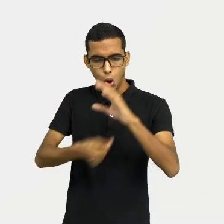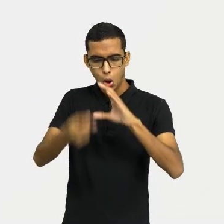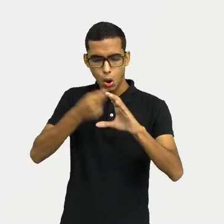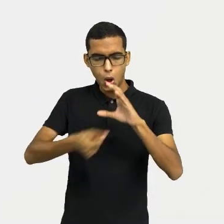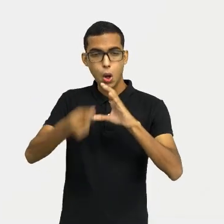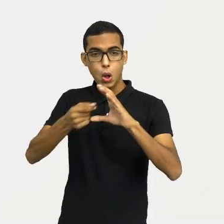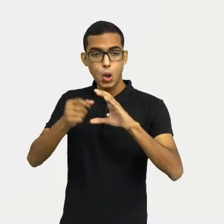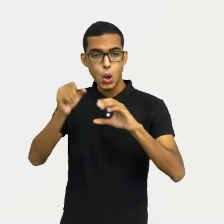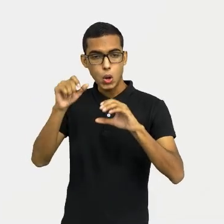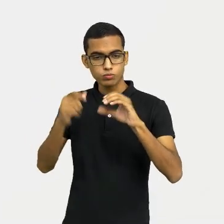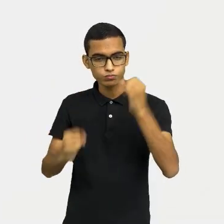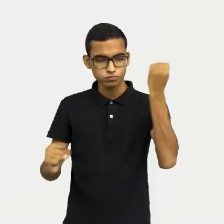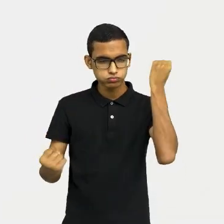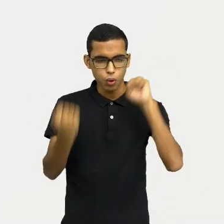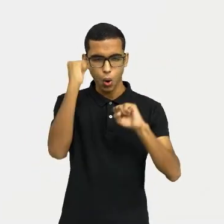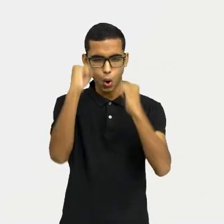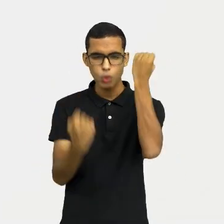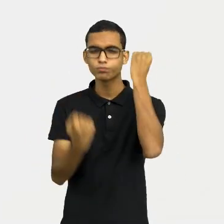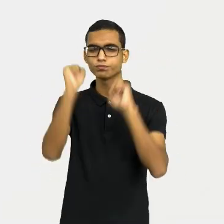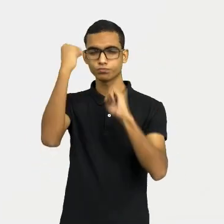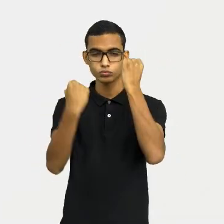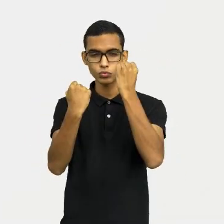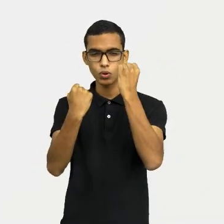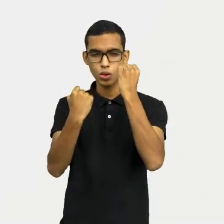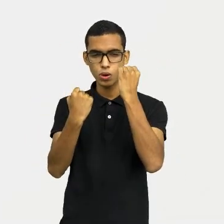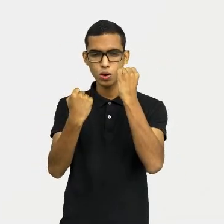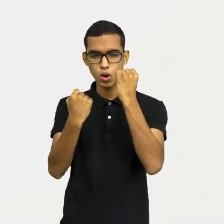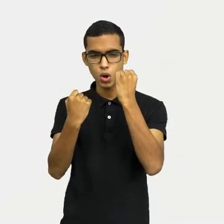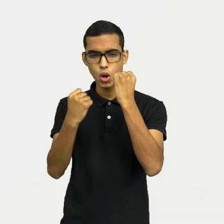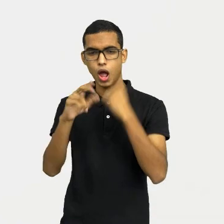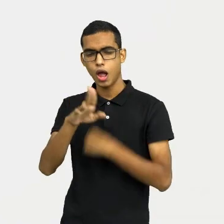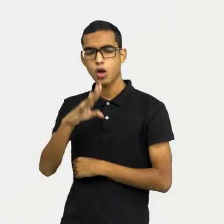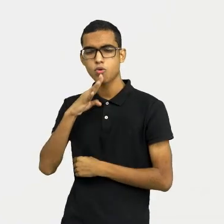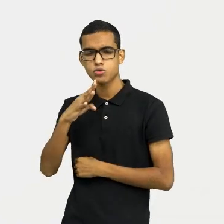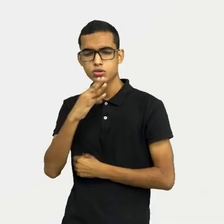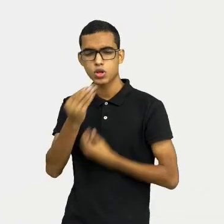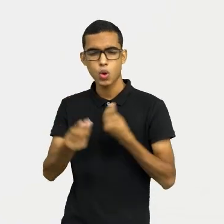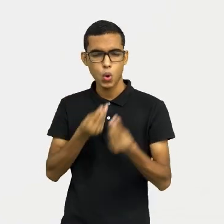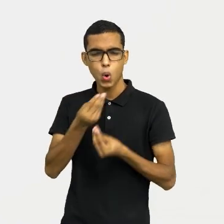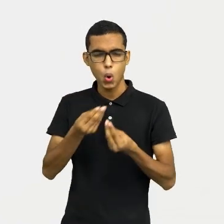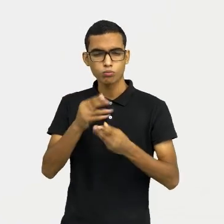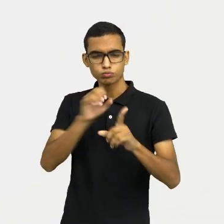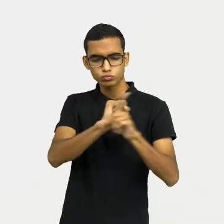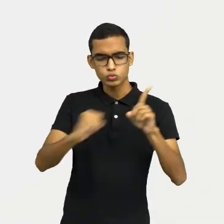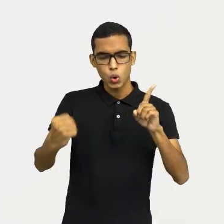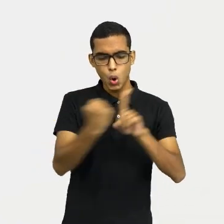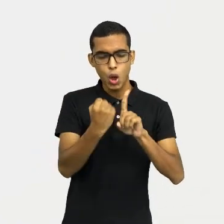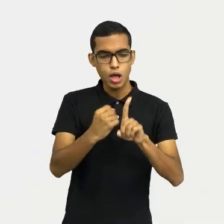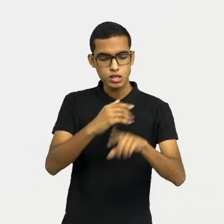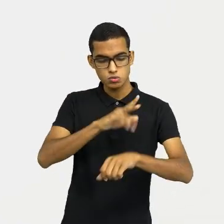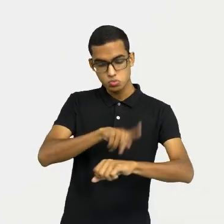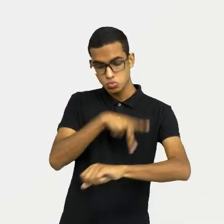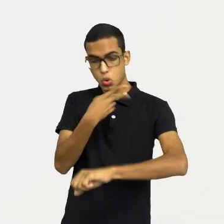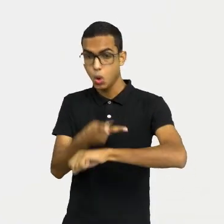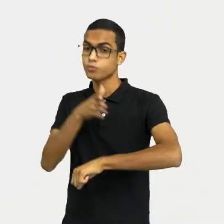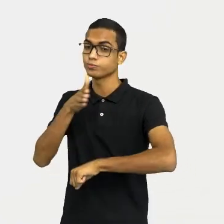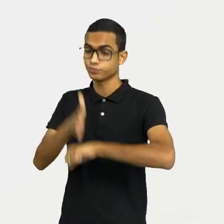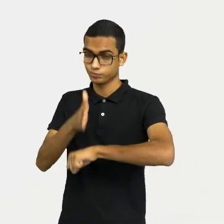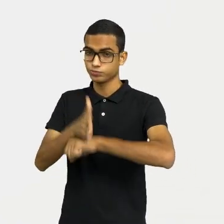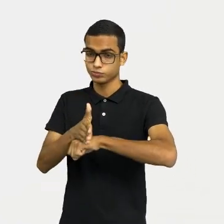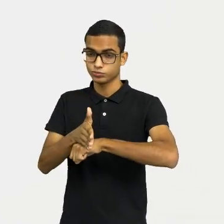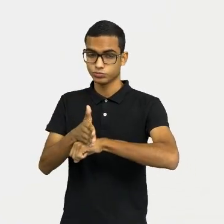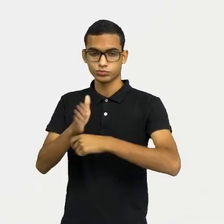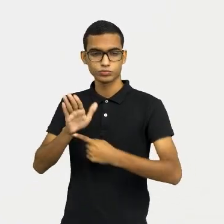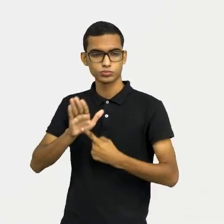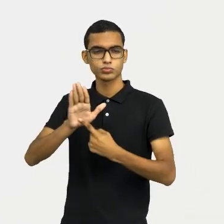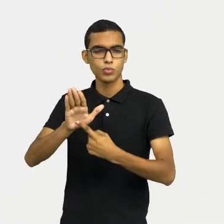capitalismo industrial, chamada por muito de sociedade pós-moderna,